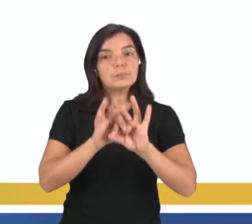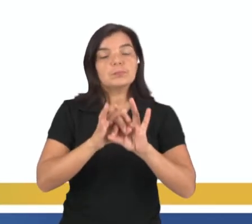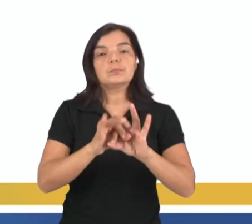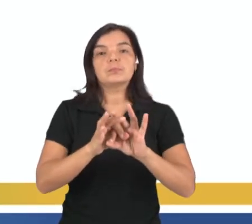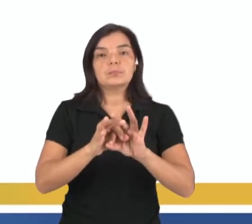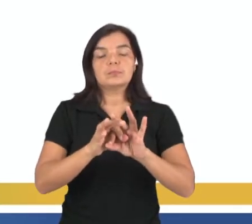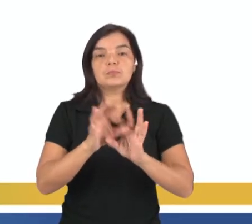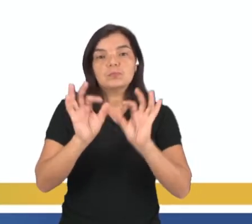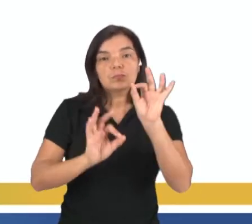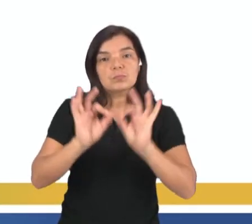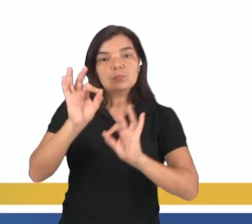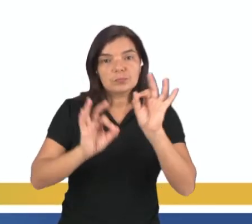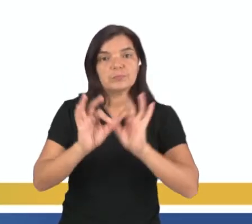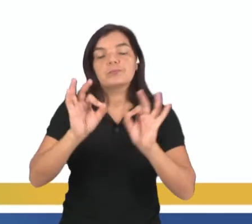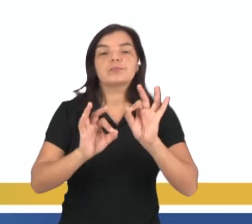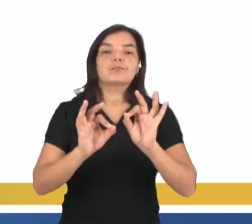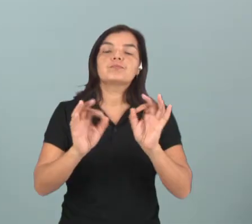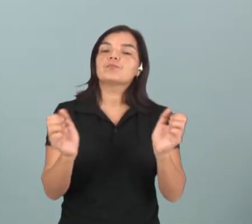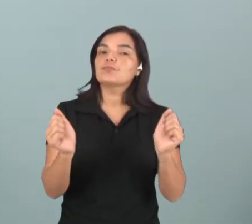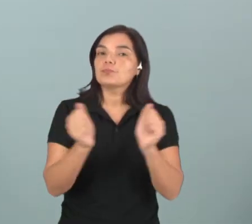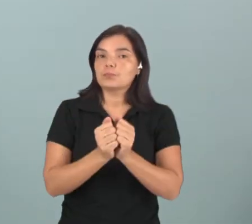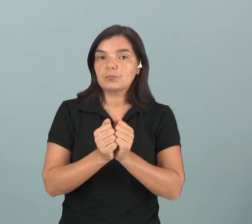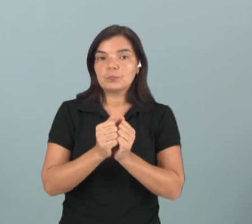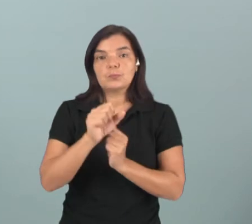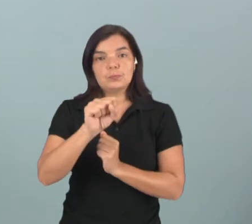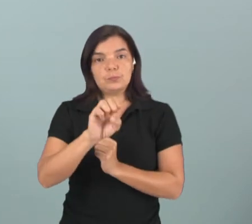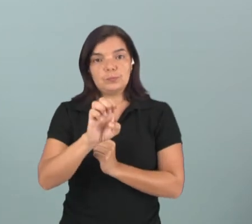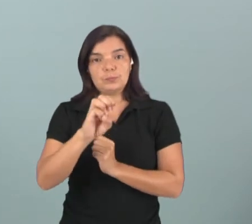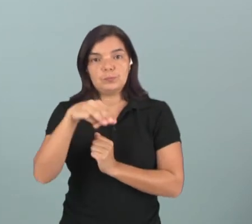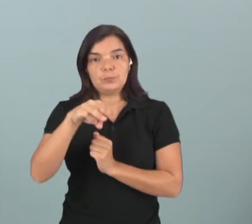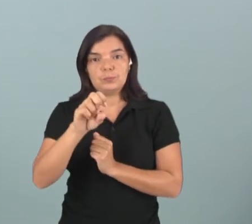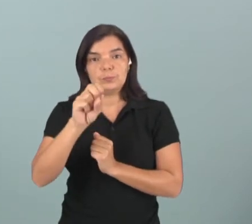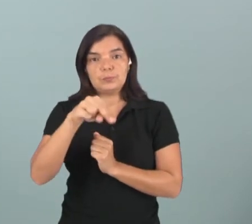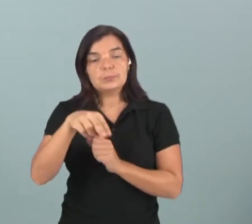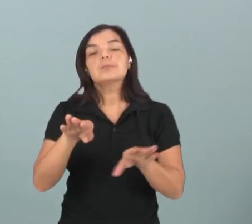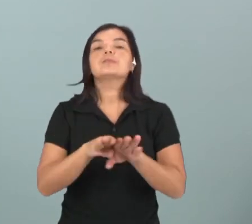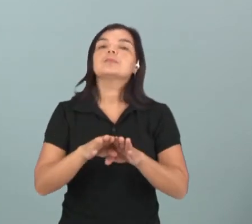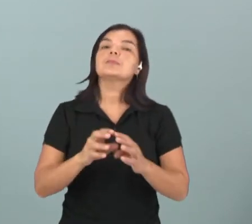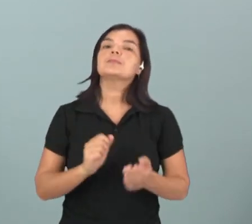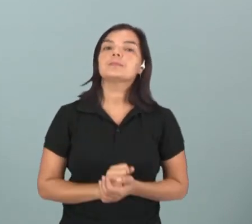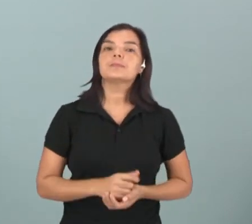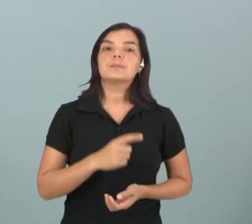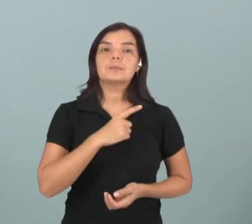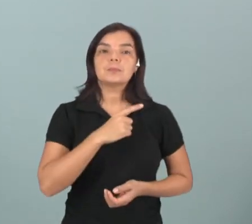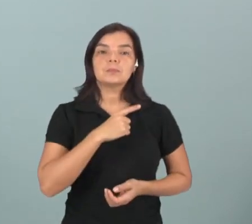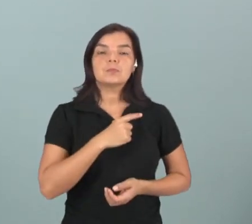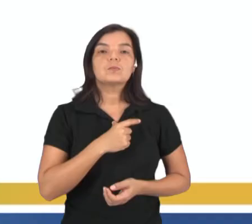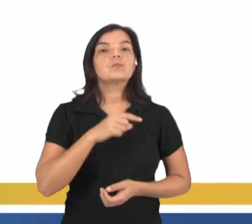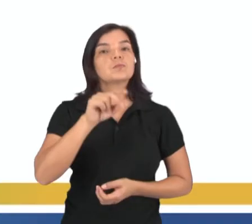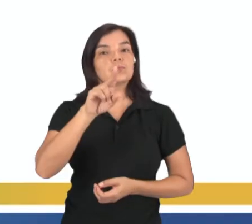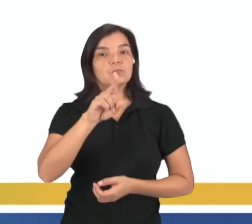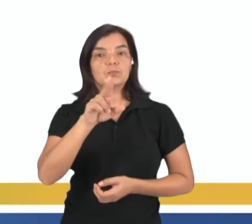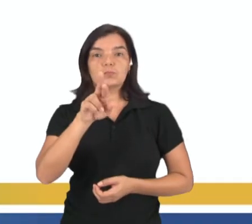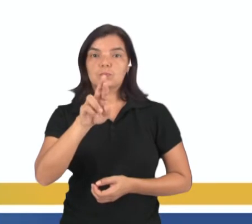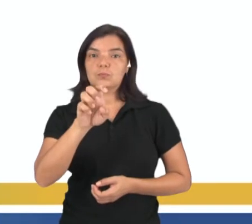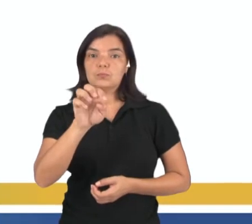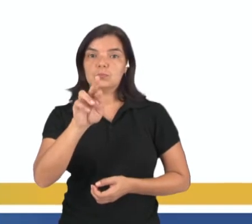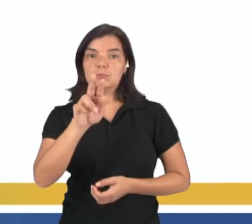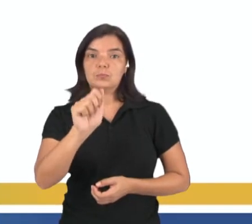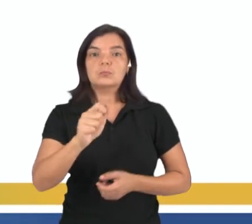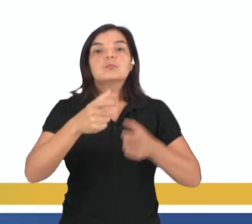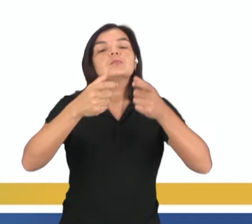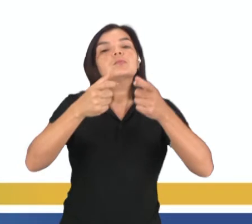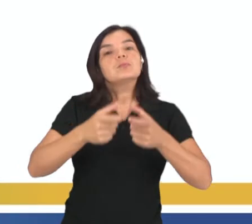com a formação e a composição do sêmen. E por último, nós temos ali a uretra, que é